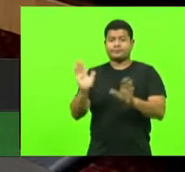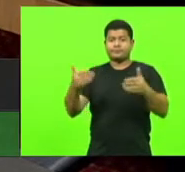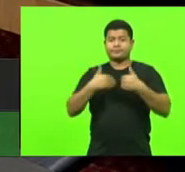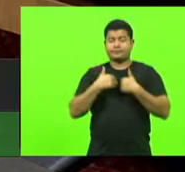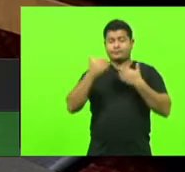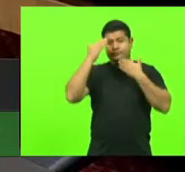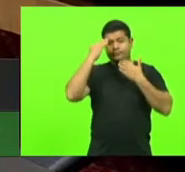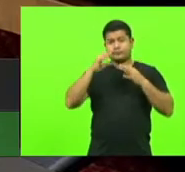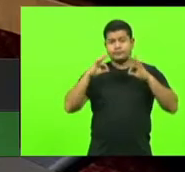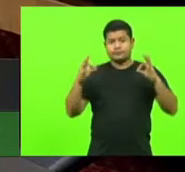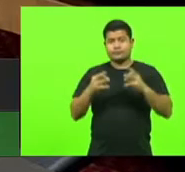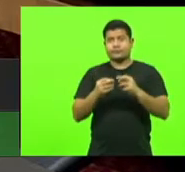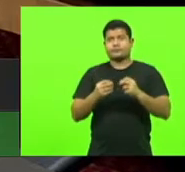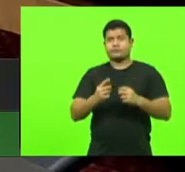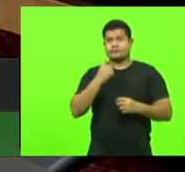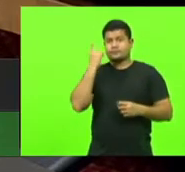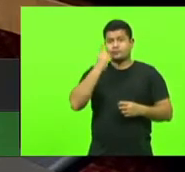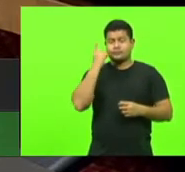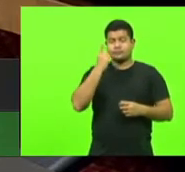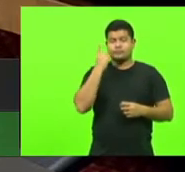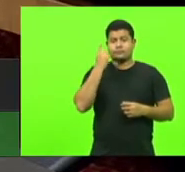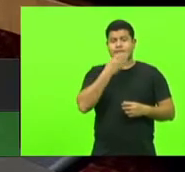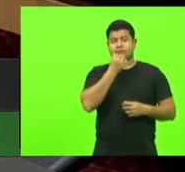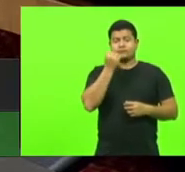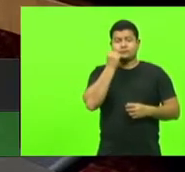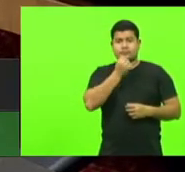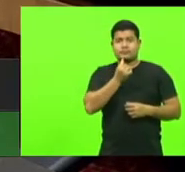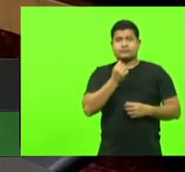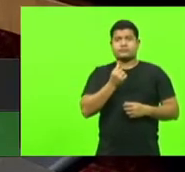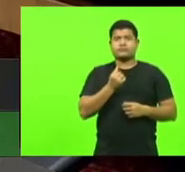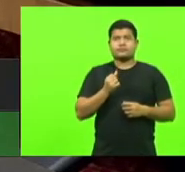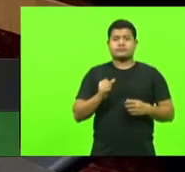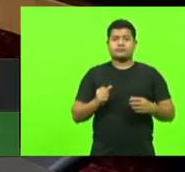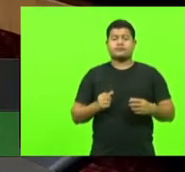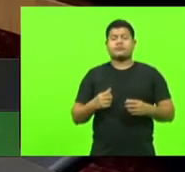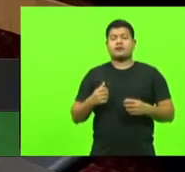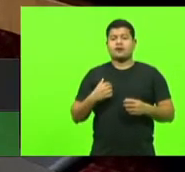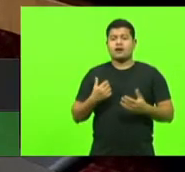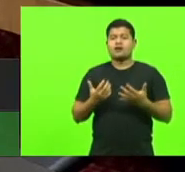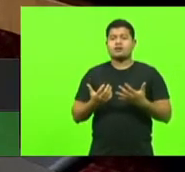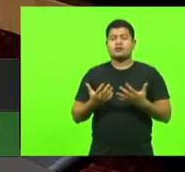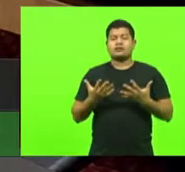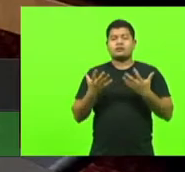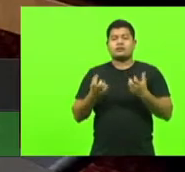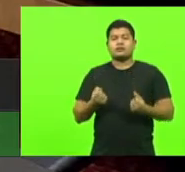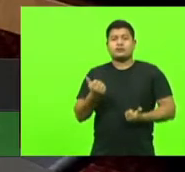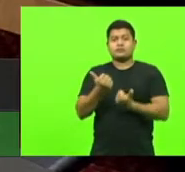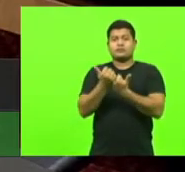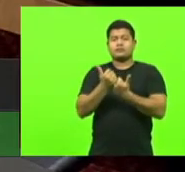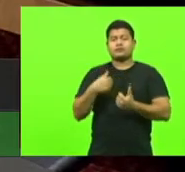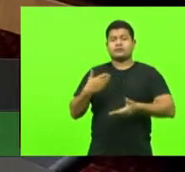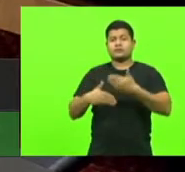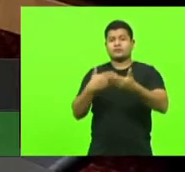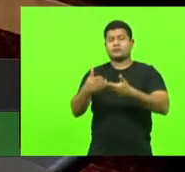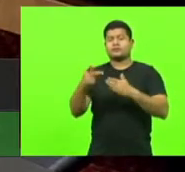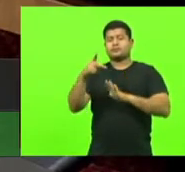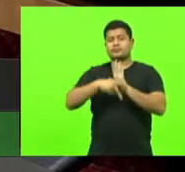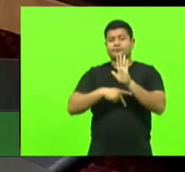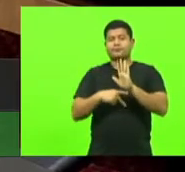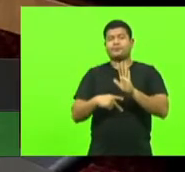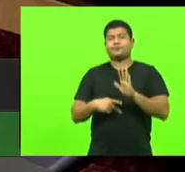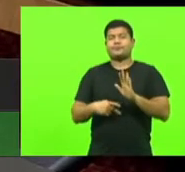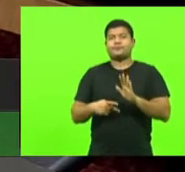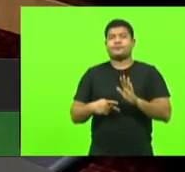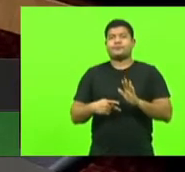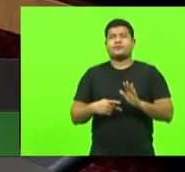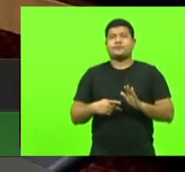os deputados e deputadas que durante a caminhada apoiaram a tramitação desse projeto. Ele é de